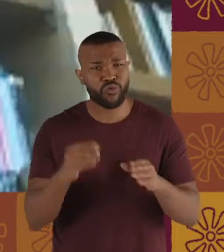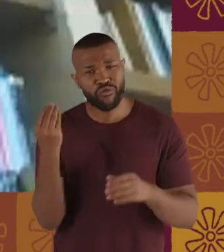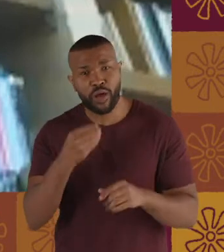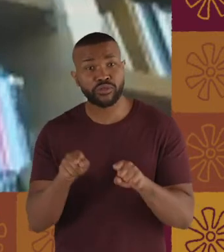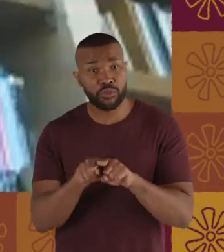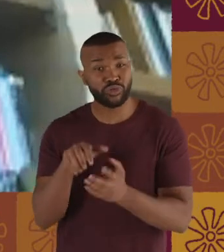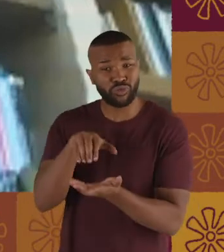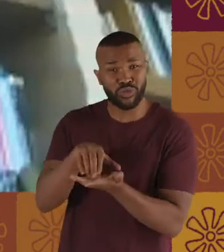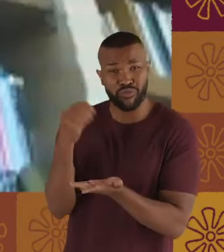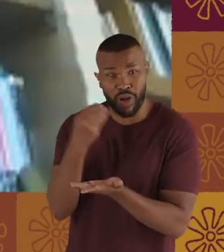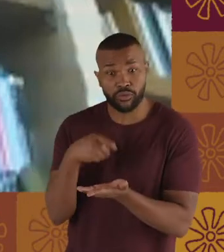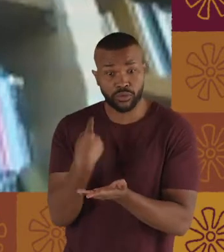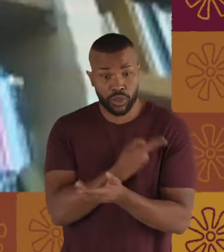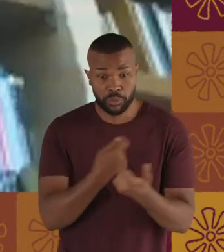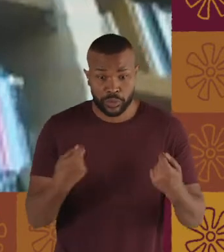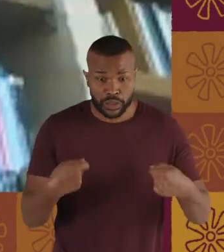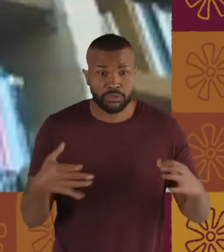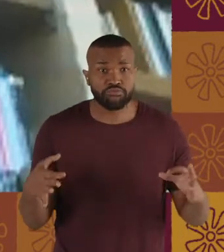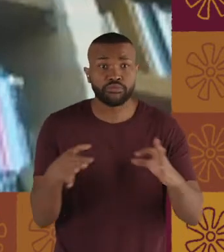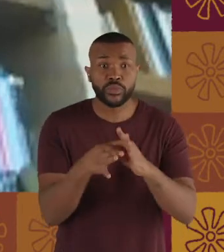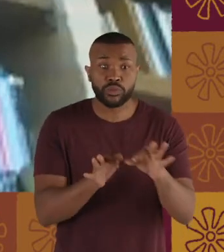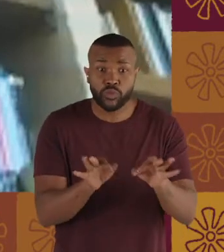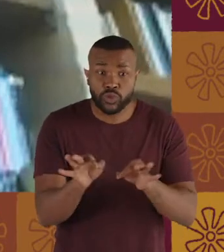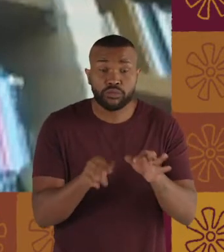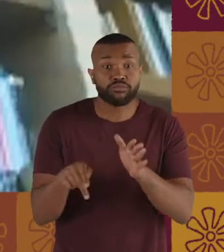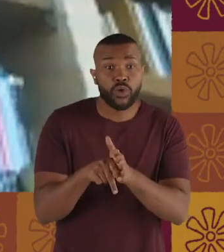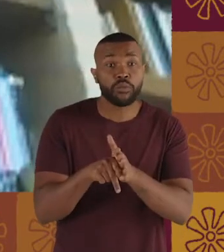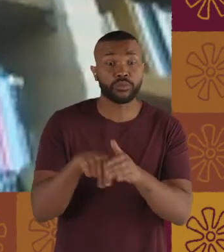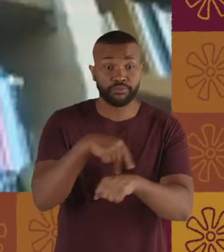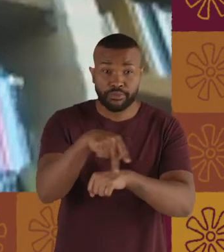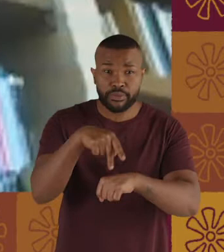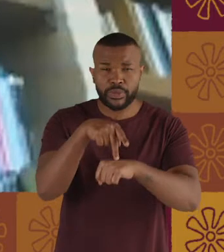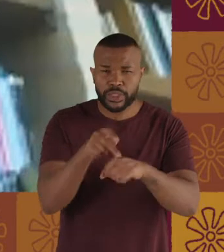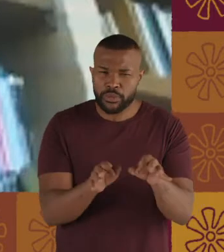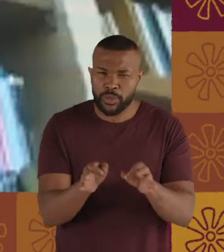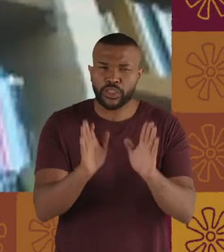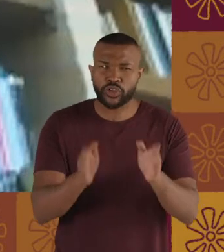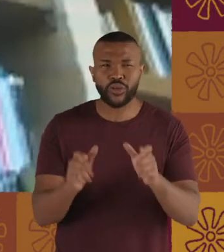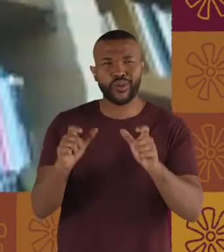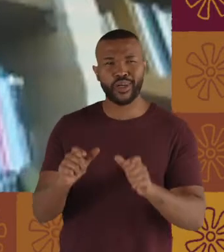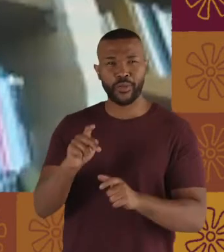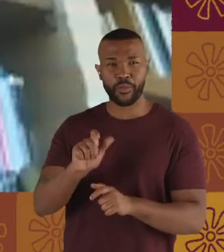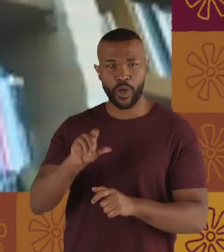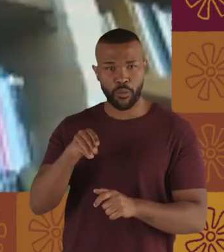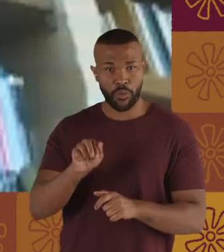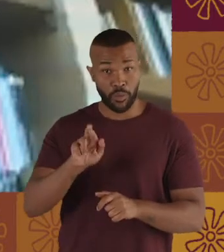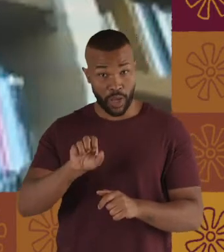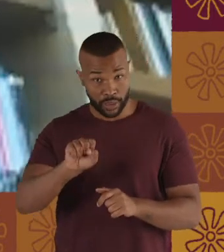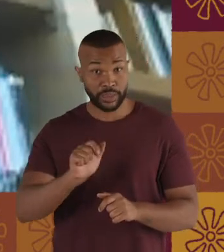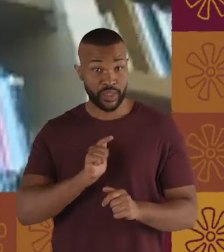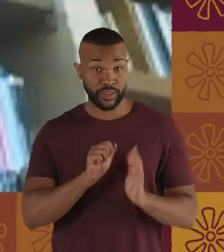instituições. Portanto, nós precisamos nos unir num projeto de nação configurado por aquilo que foi feito em Palmares